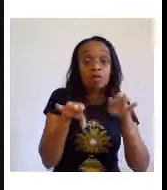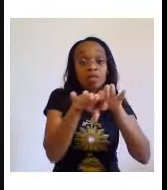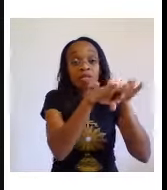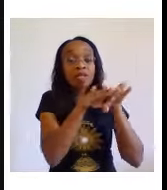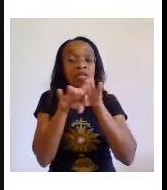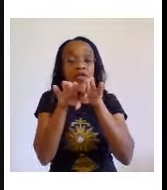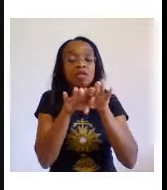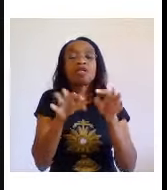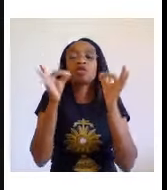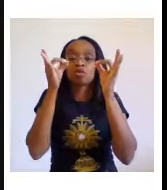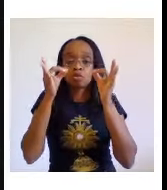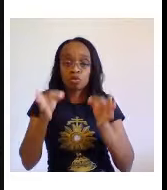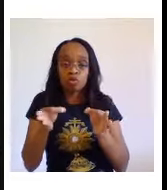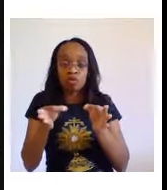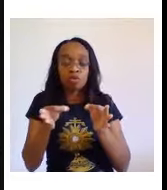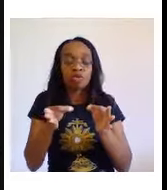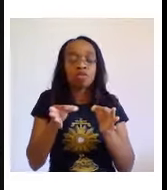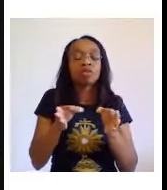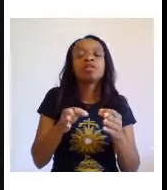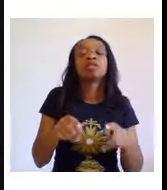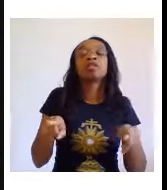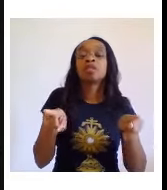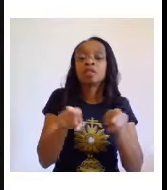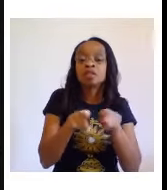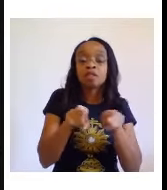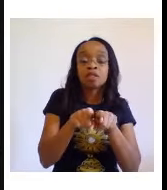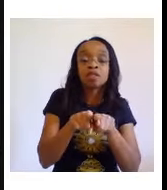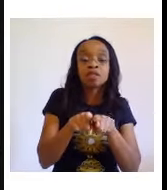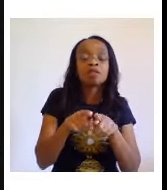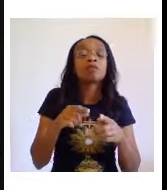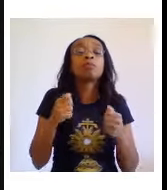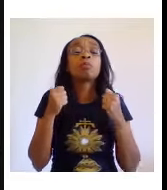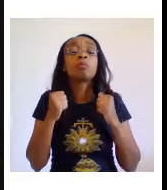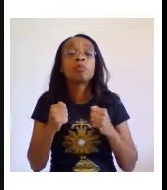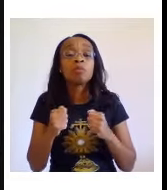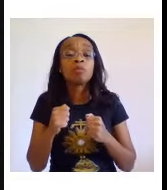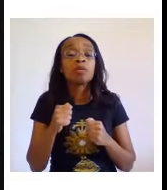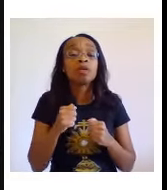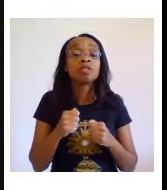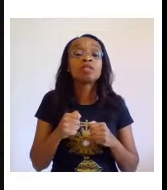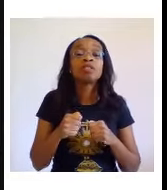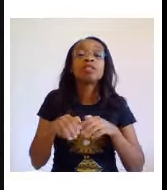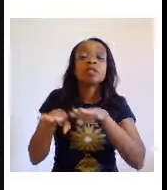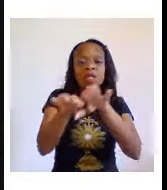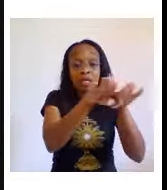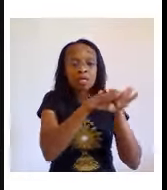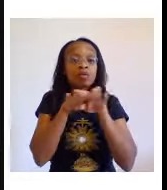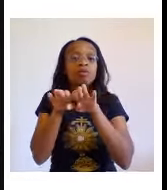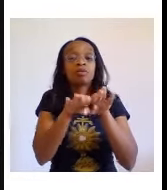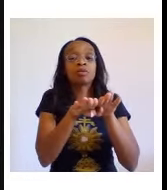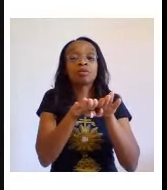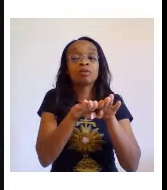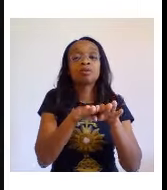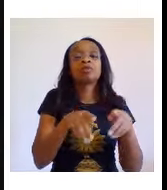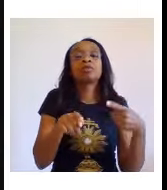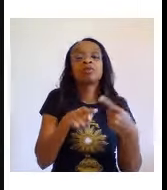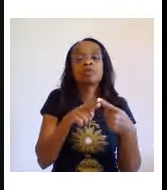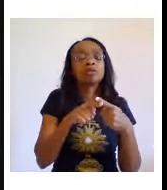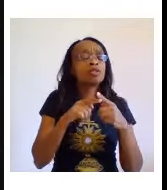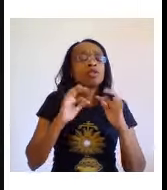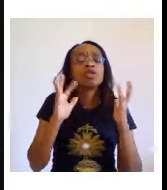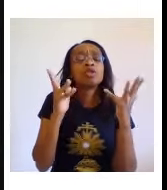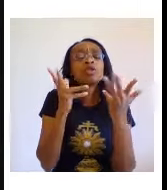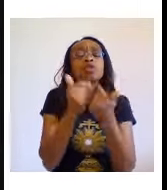maneira, possa trazer uma igualdade aí para